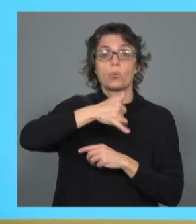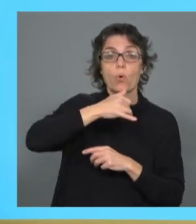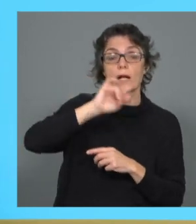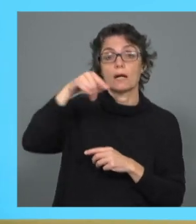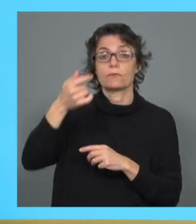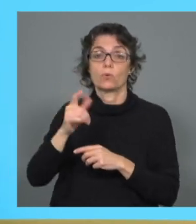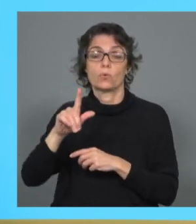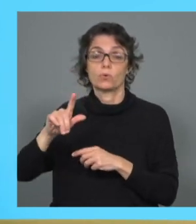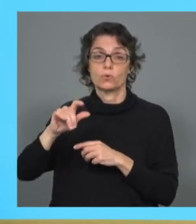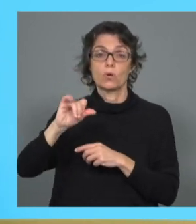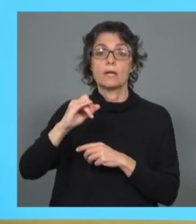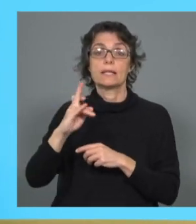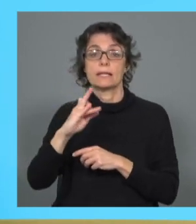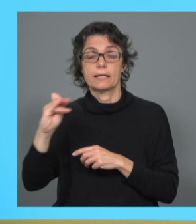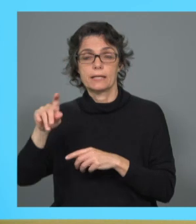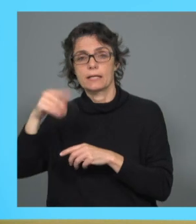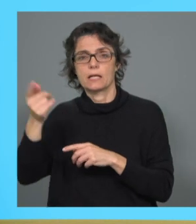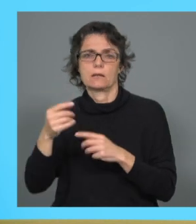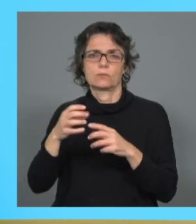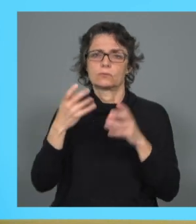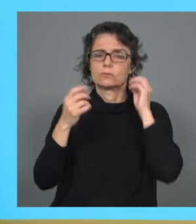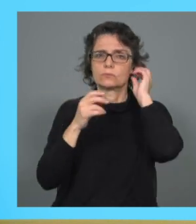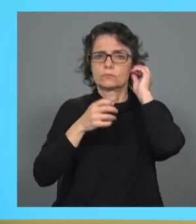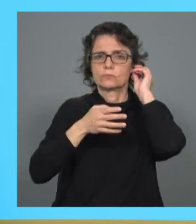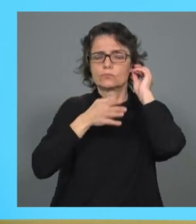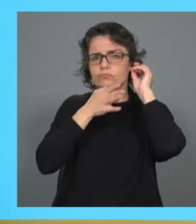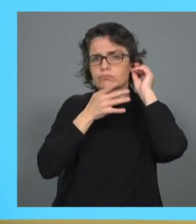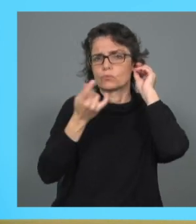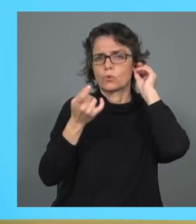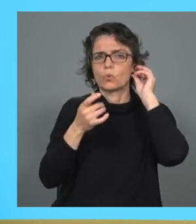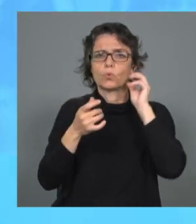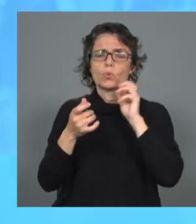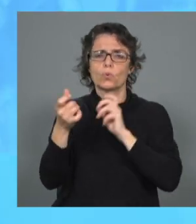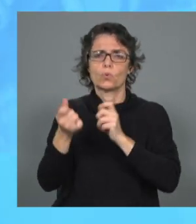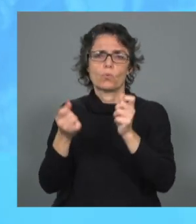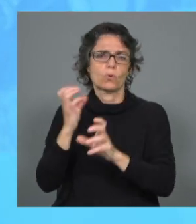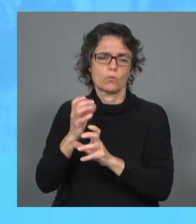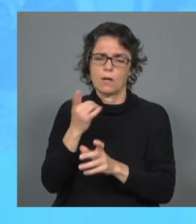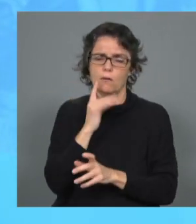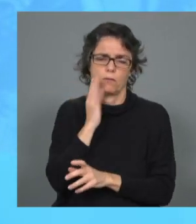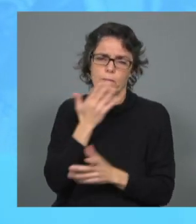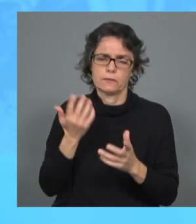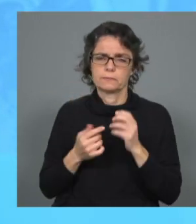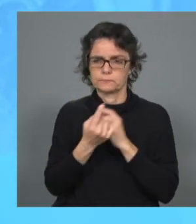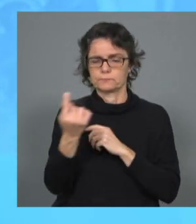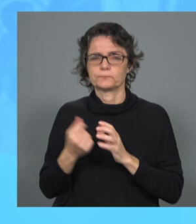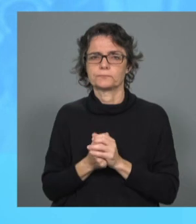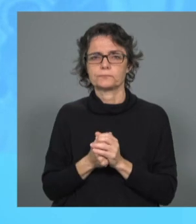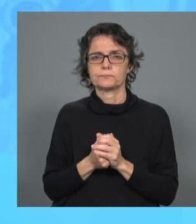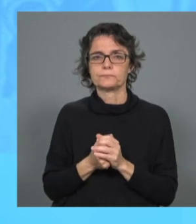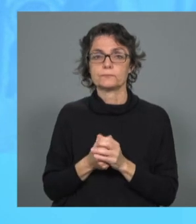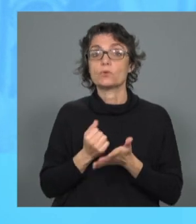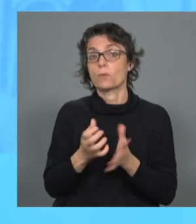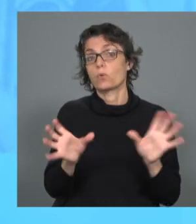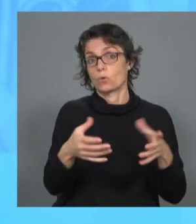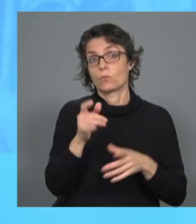do país, de comboio, de expresso. Junto com a comunidade ucraniana, que também é numerosa aqui em Portugal. Padre